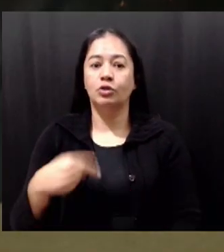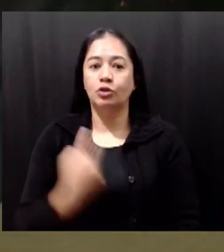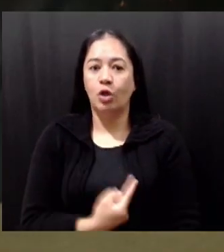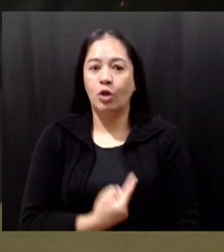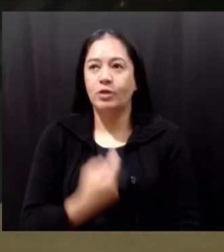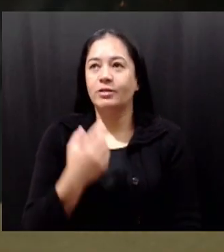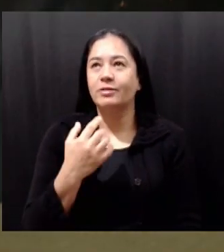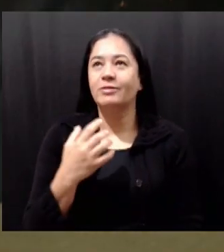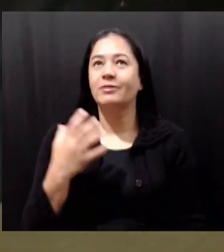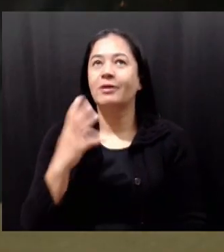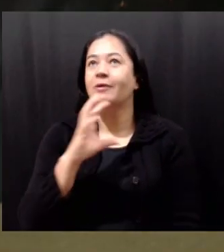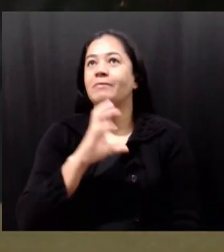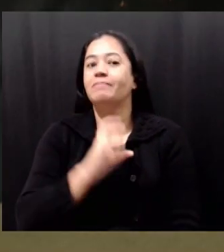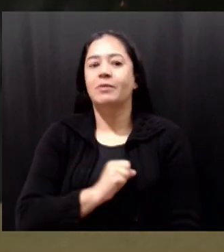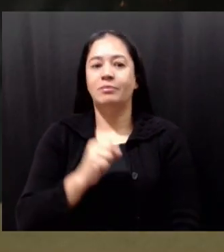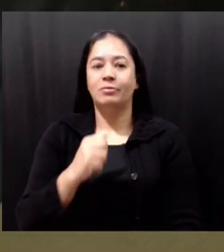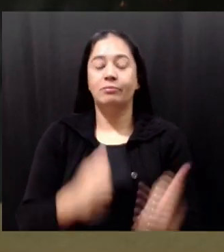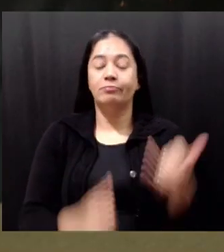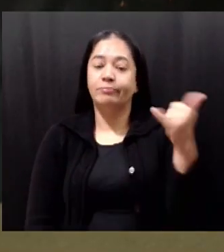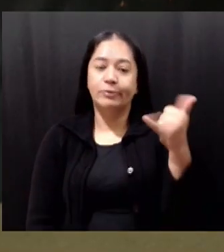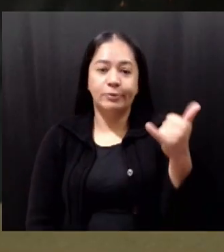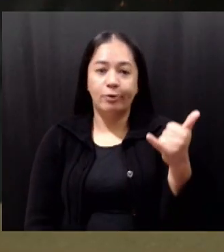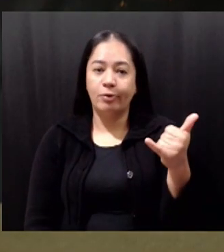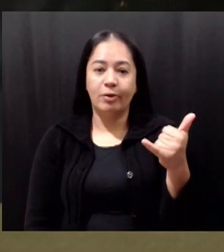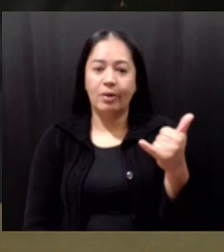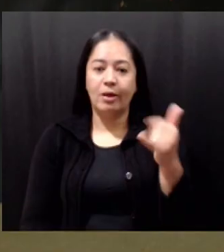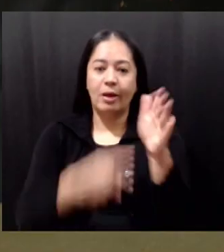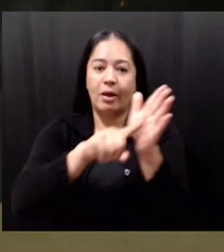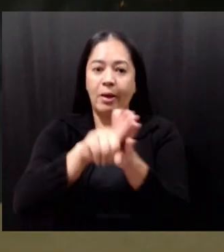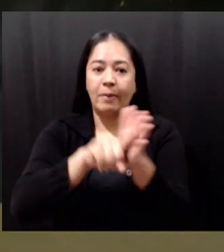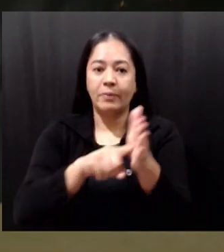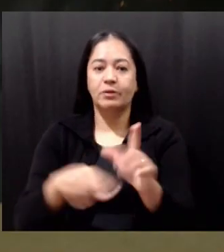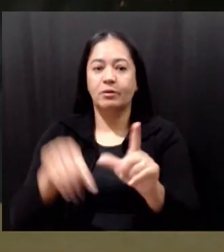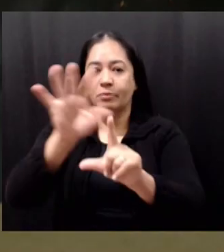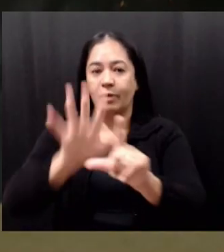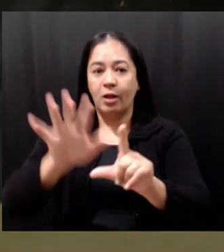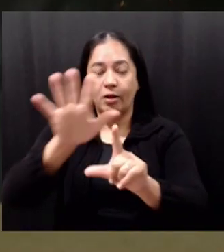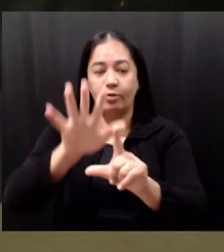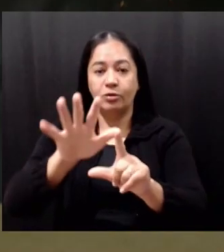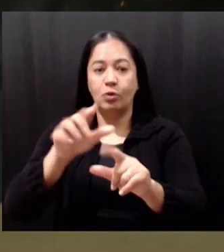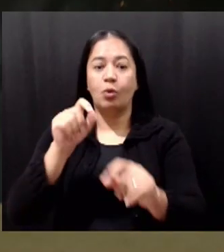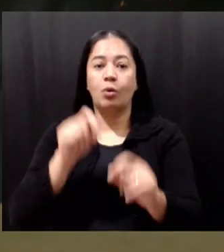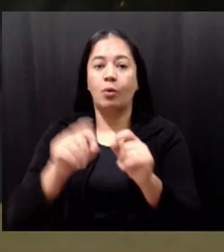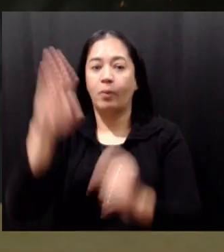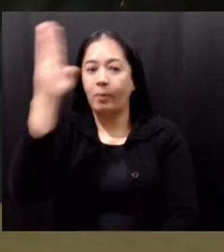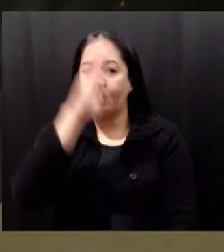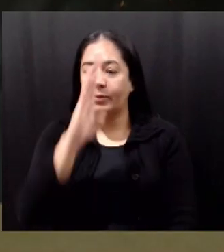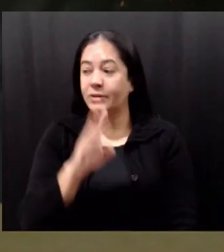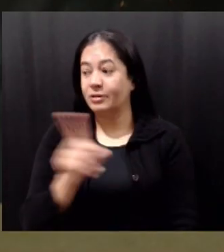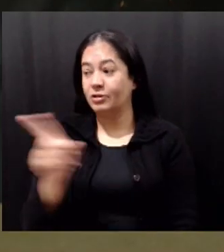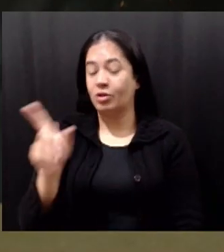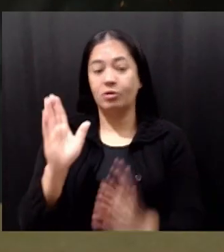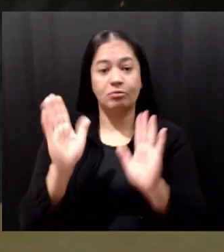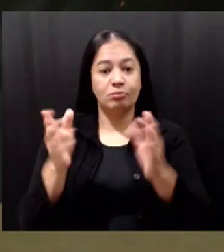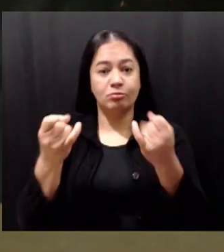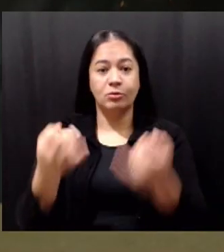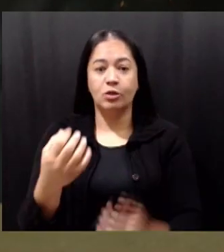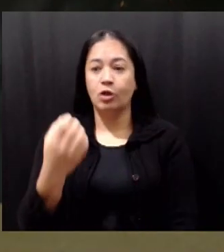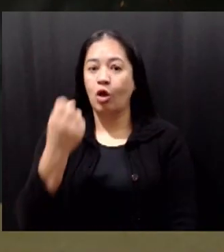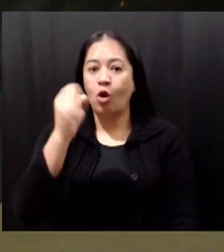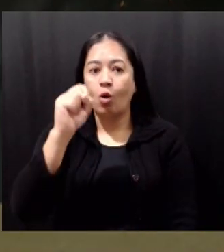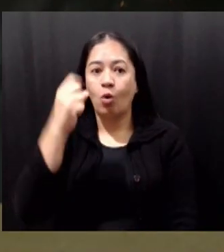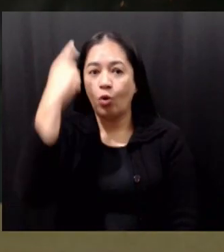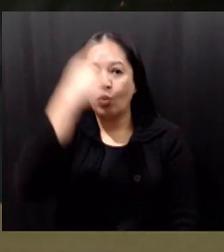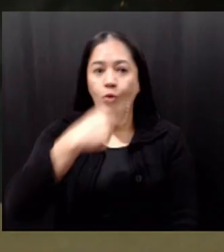isso. A pesquisa conduzida pela plataforma Data revelou que o brasileiro passa, igual a doutora falou, em média 8 horas por dia, né, imerso aí em